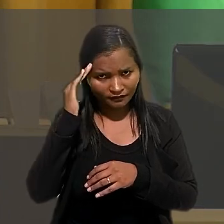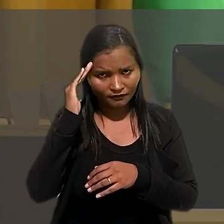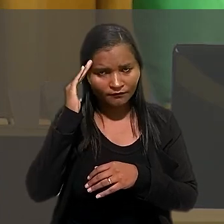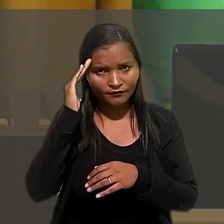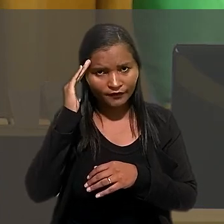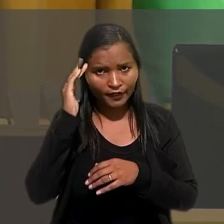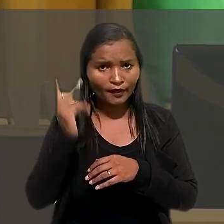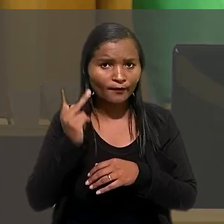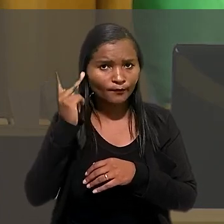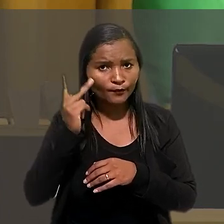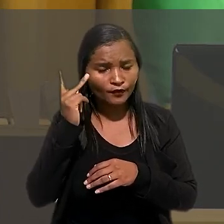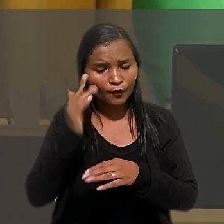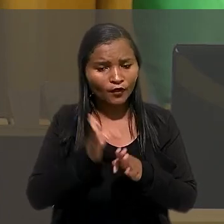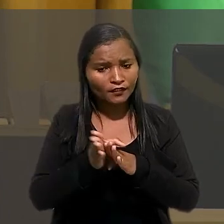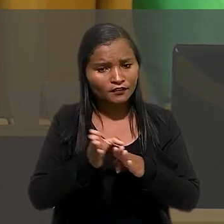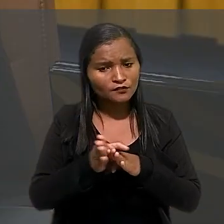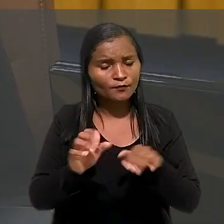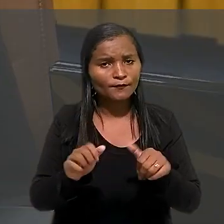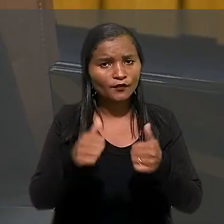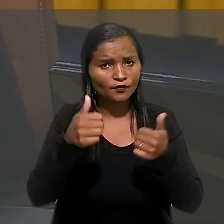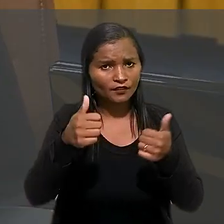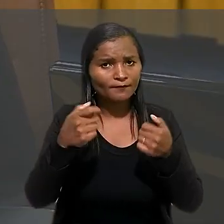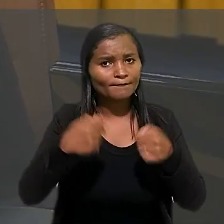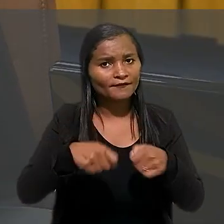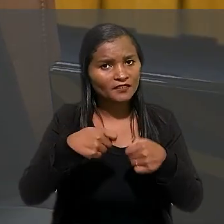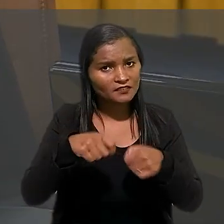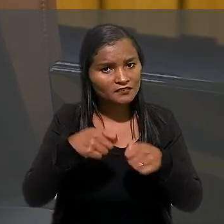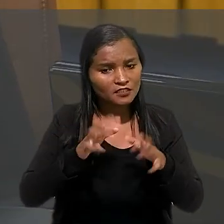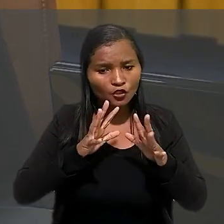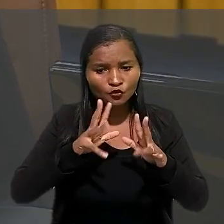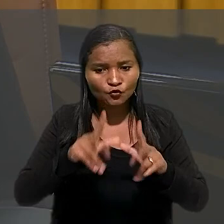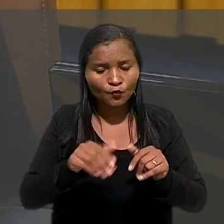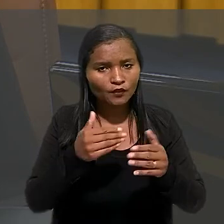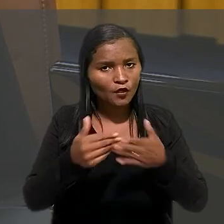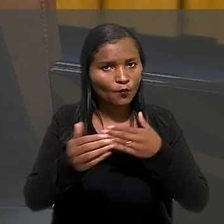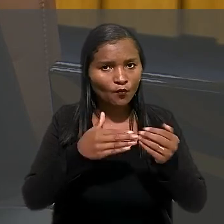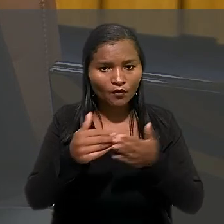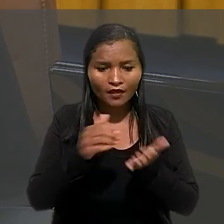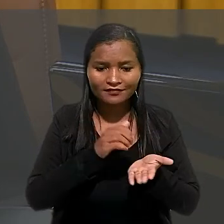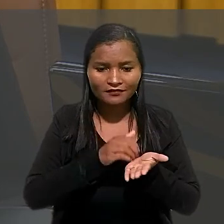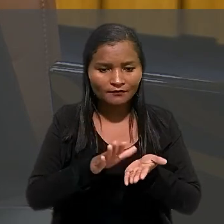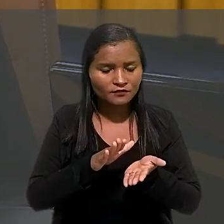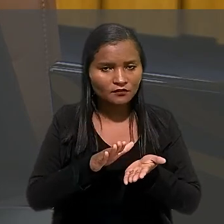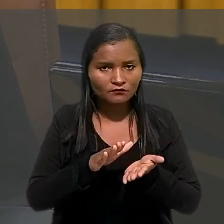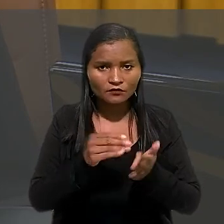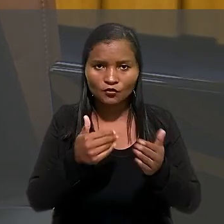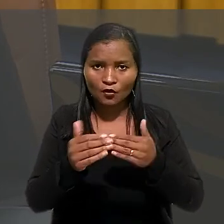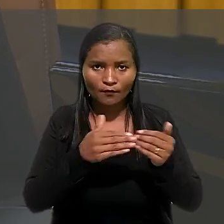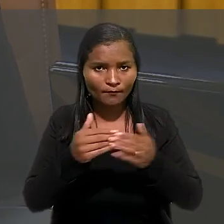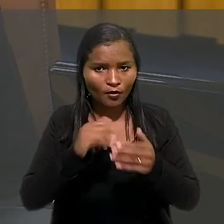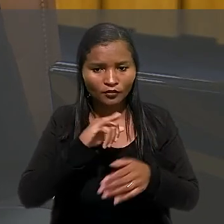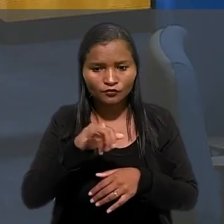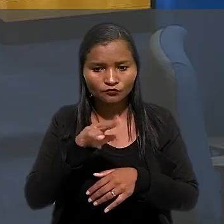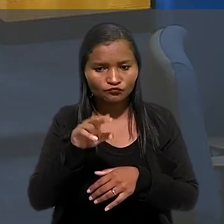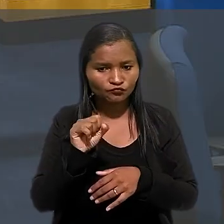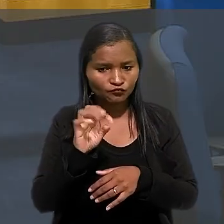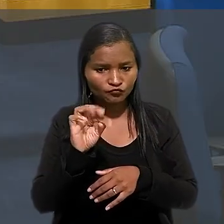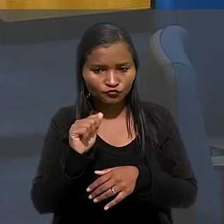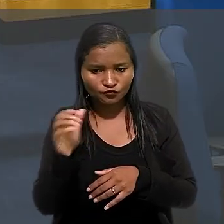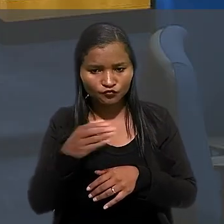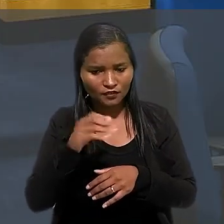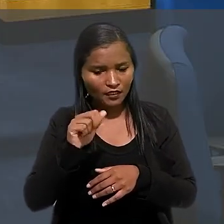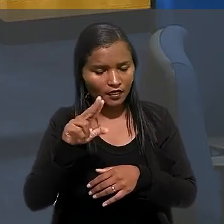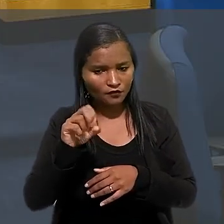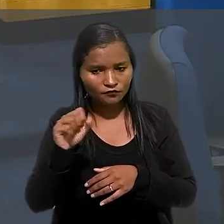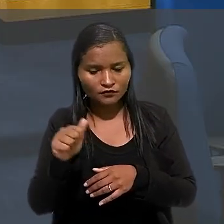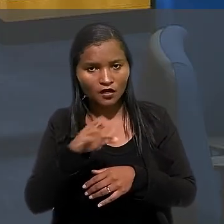a política de orientação para a melhoria deve ser aplicada a toda e qualquer demissão, com ou sem justa causa, e a todos